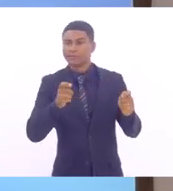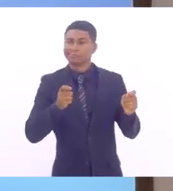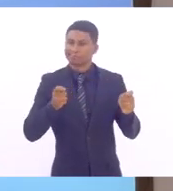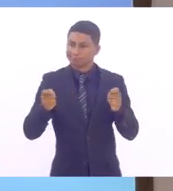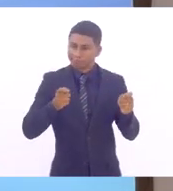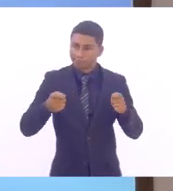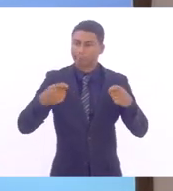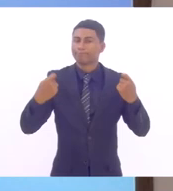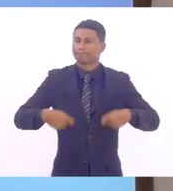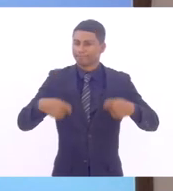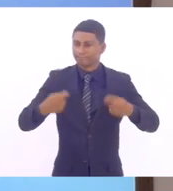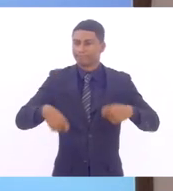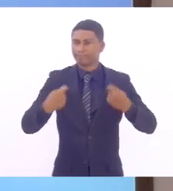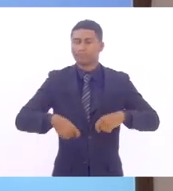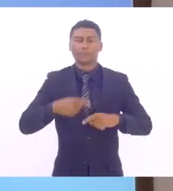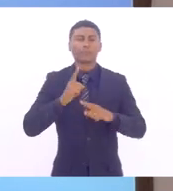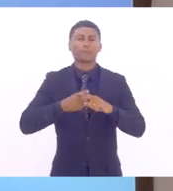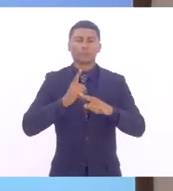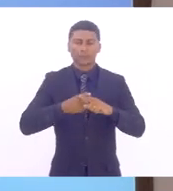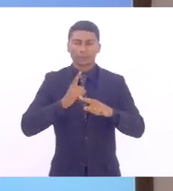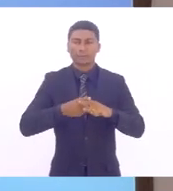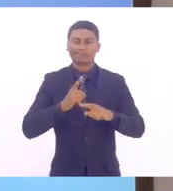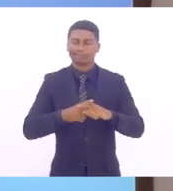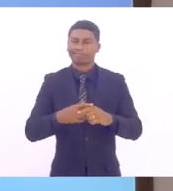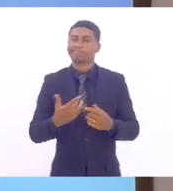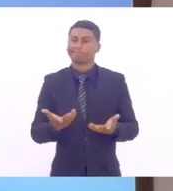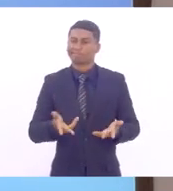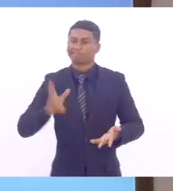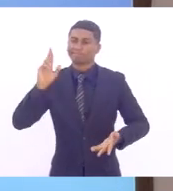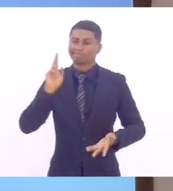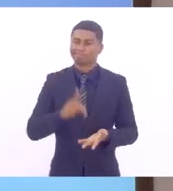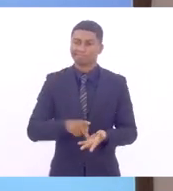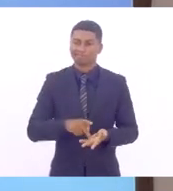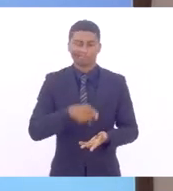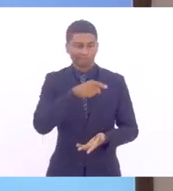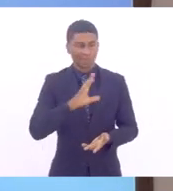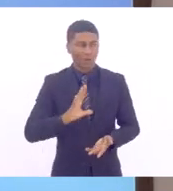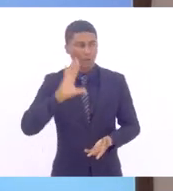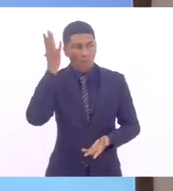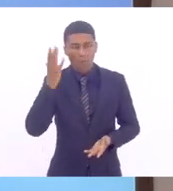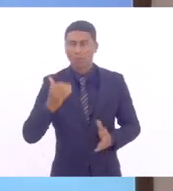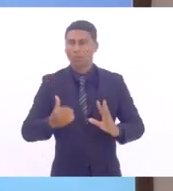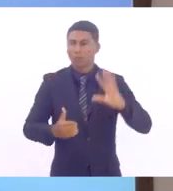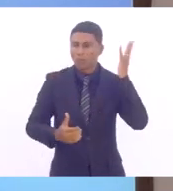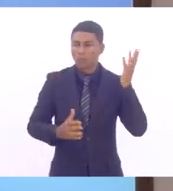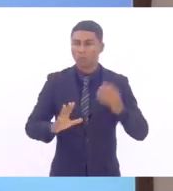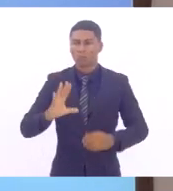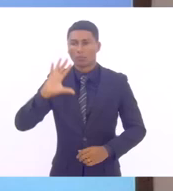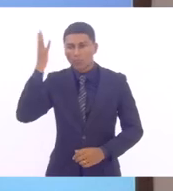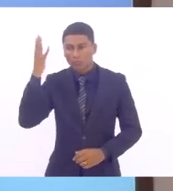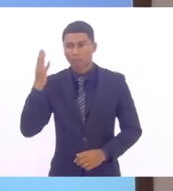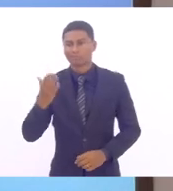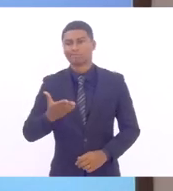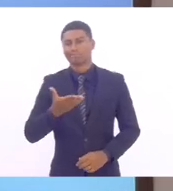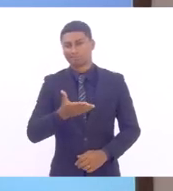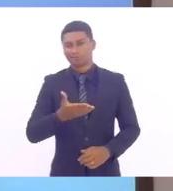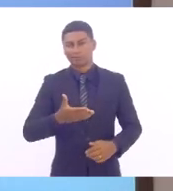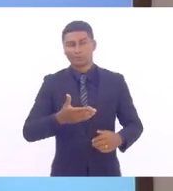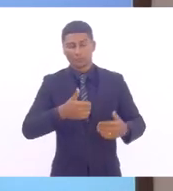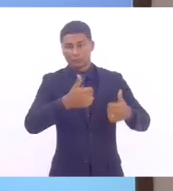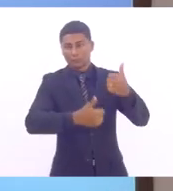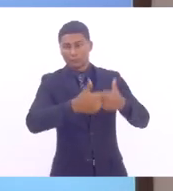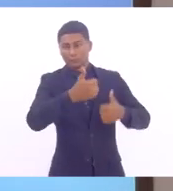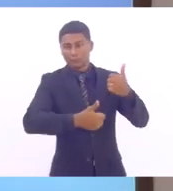E se faz necessário porque é uma realidade, são coisas que acontecem no meio futebolístico ou na